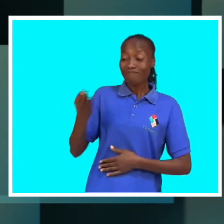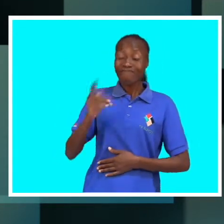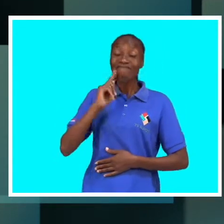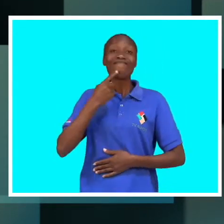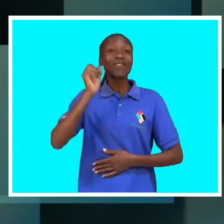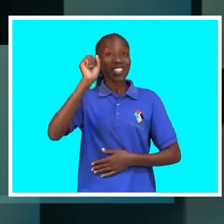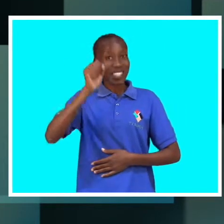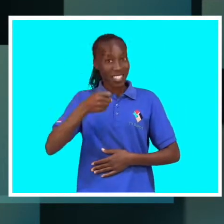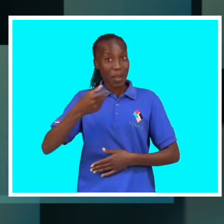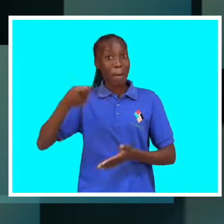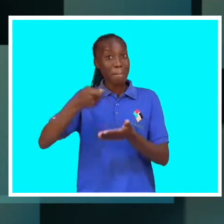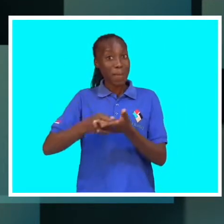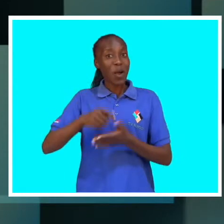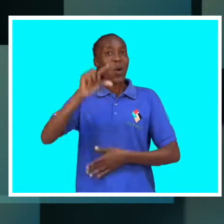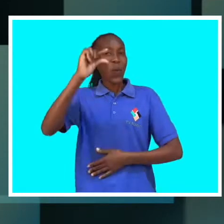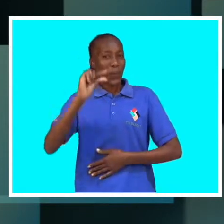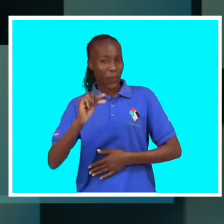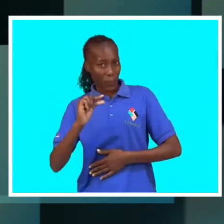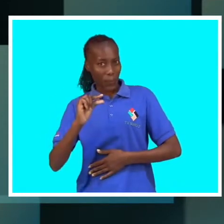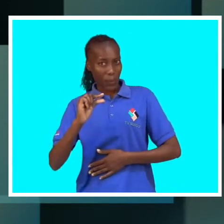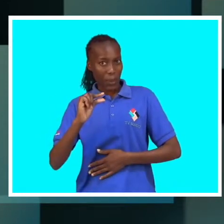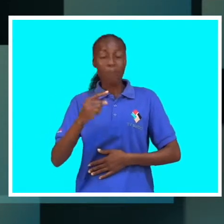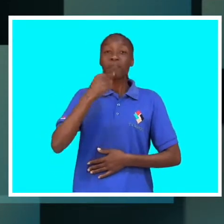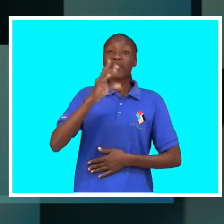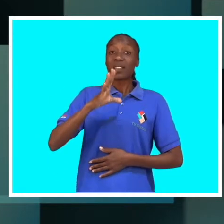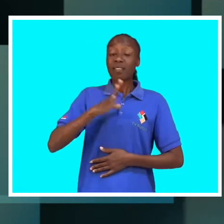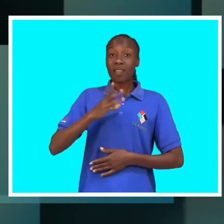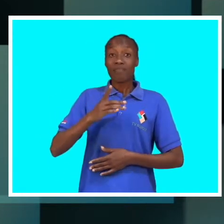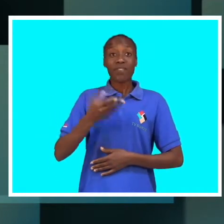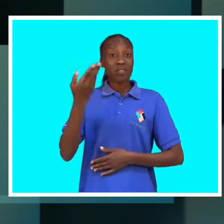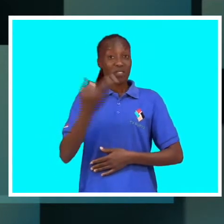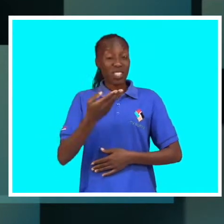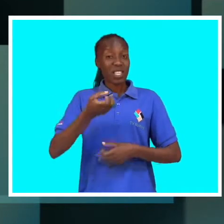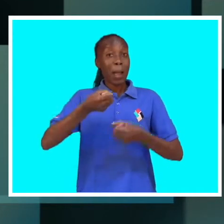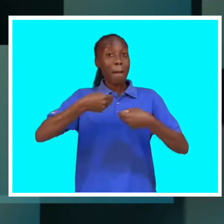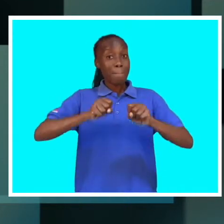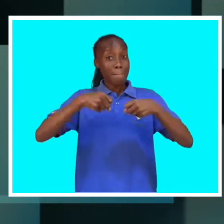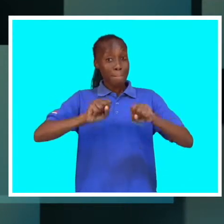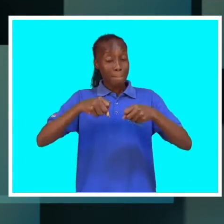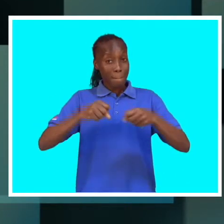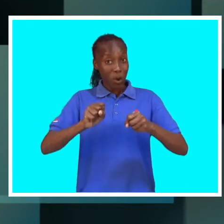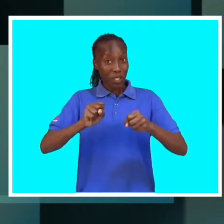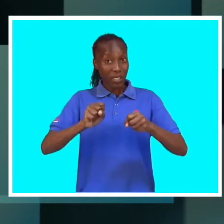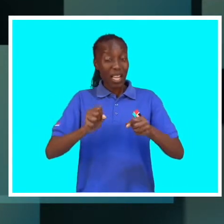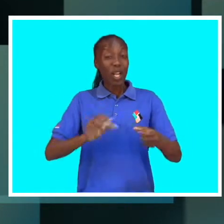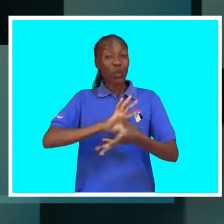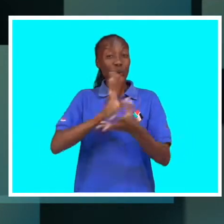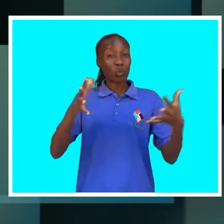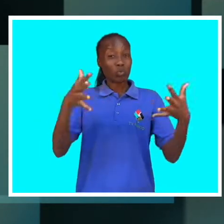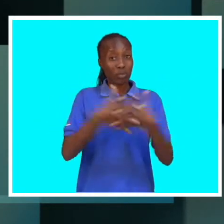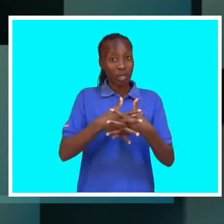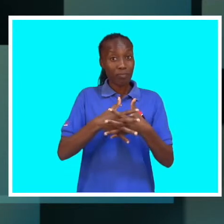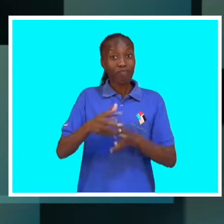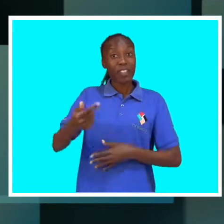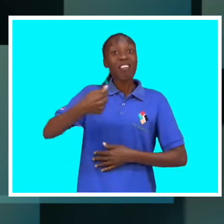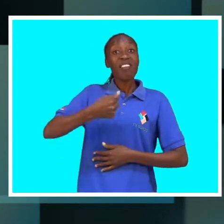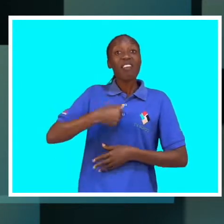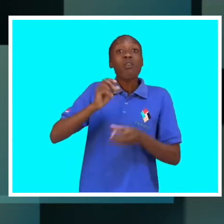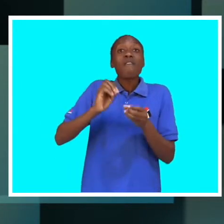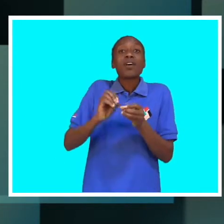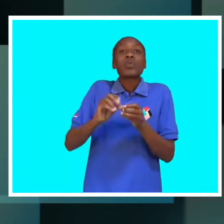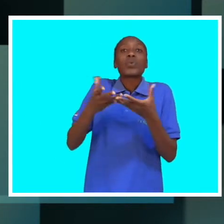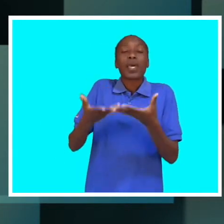leve. E o preço também fica mais leve. Porque quando tu traz tua mota, tuas rodas completas. O que é que